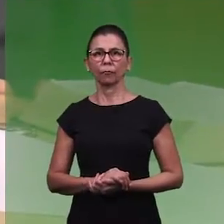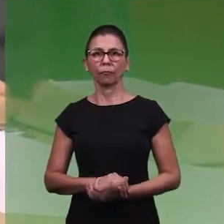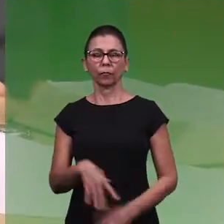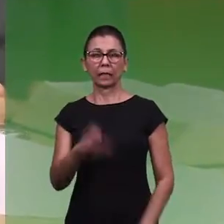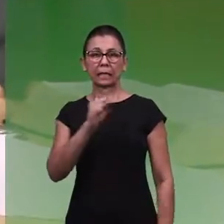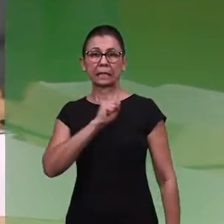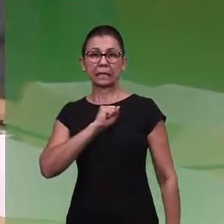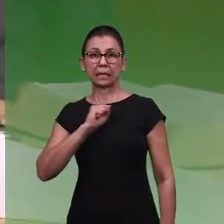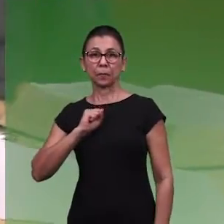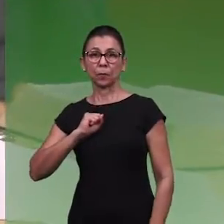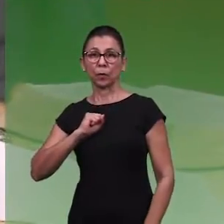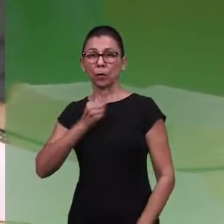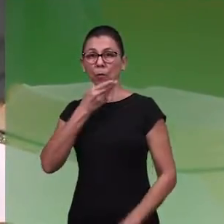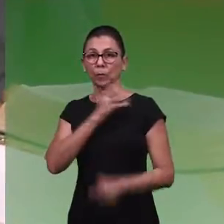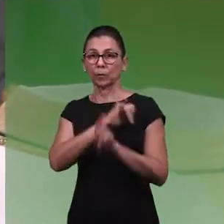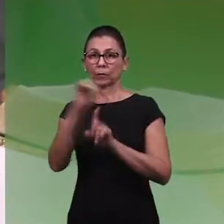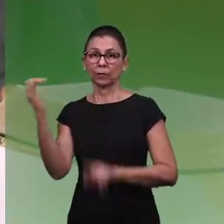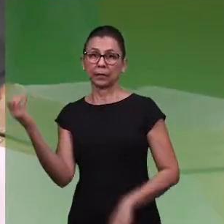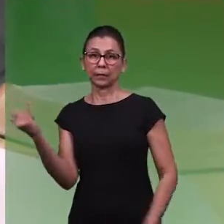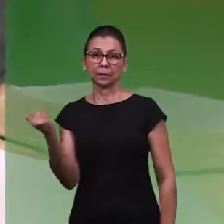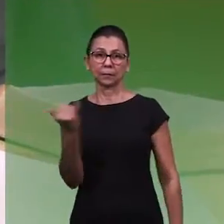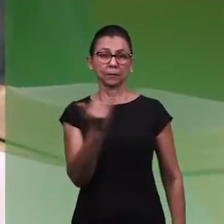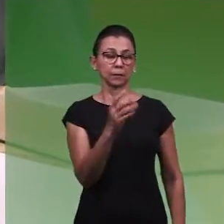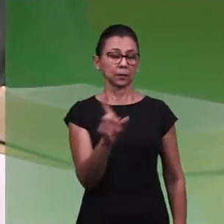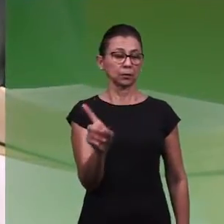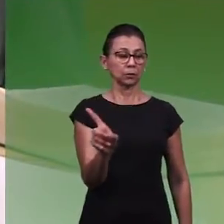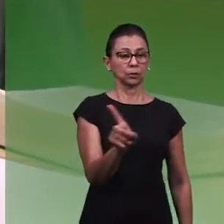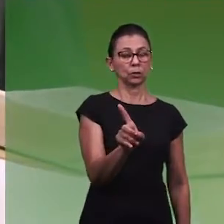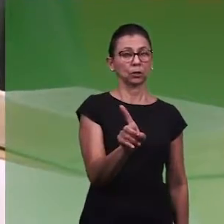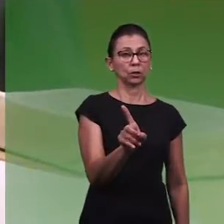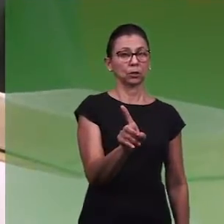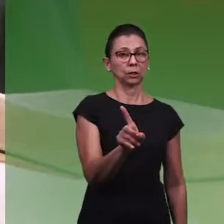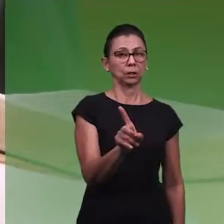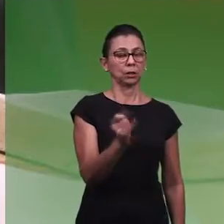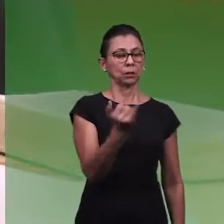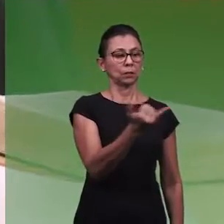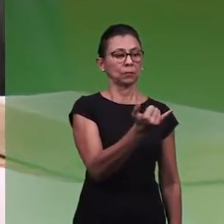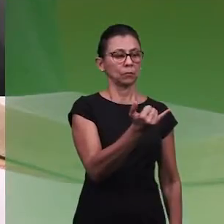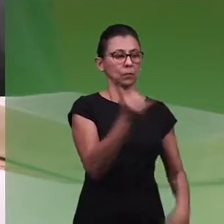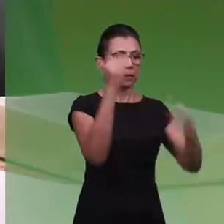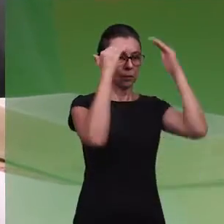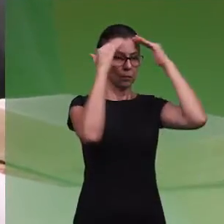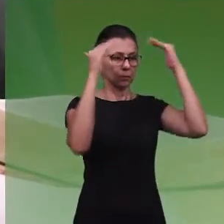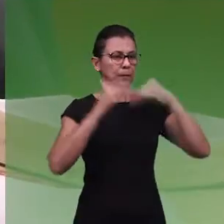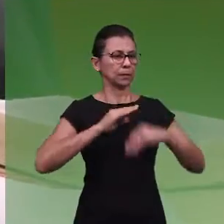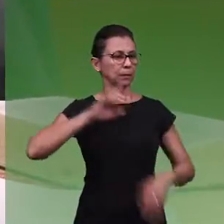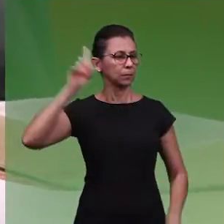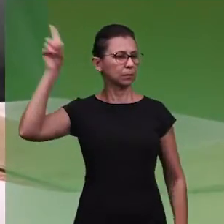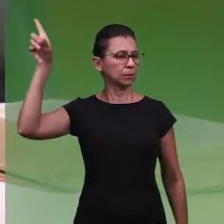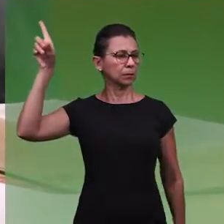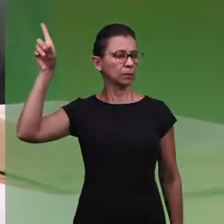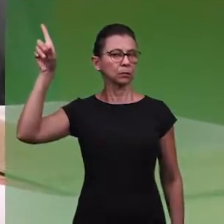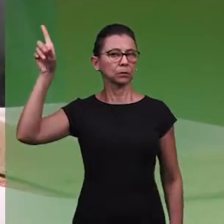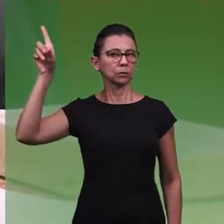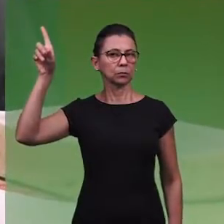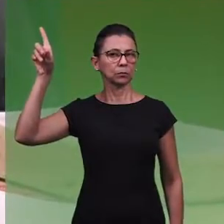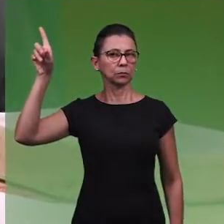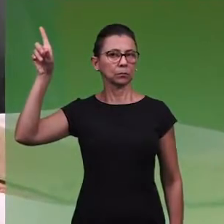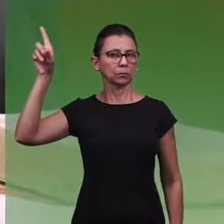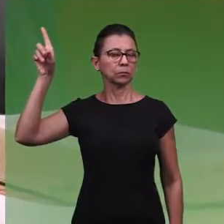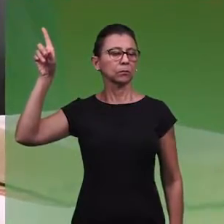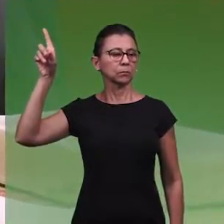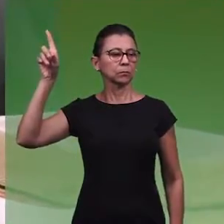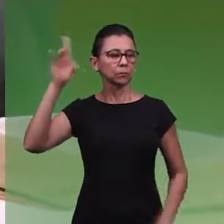Samuel se dirige a ele, fala que ele transgrediu a vontade de Deus. O texto que você acabou de